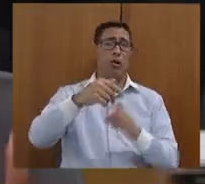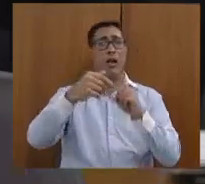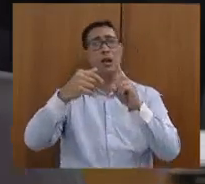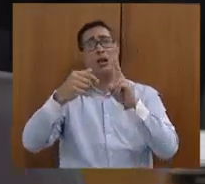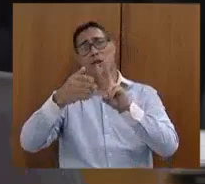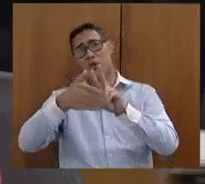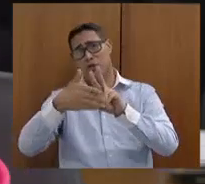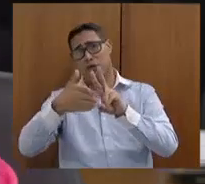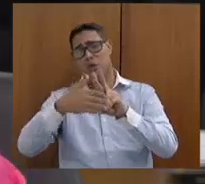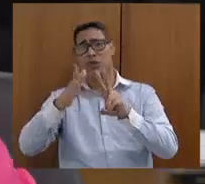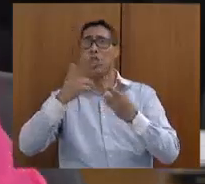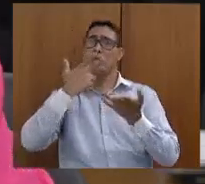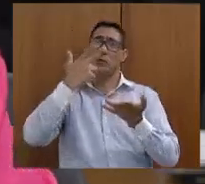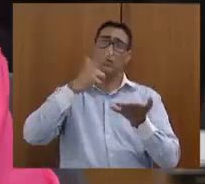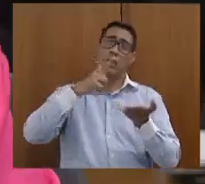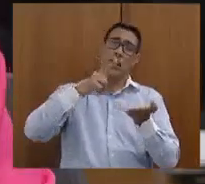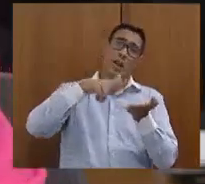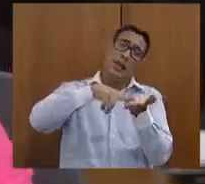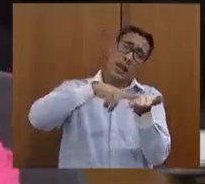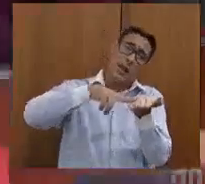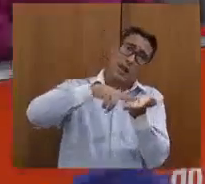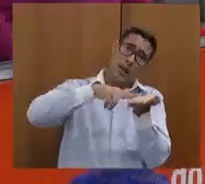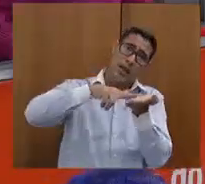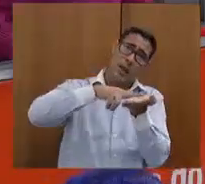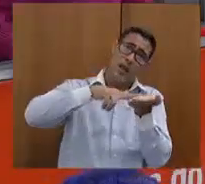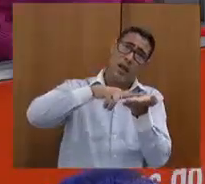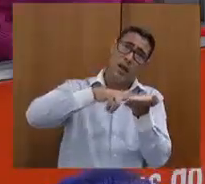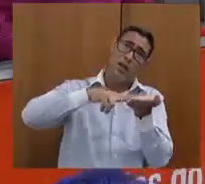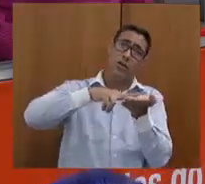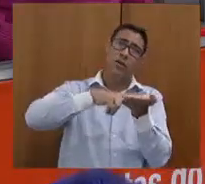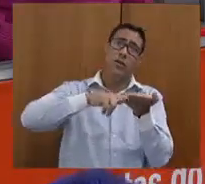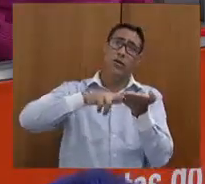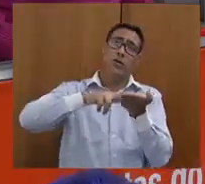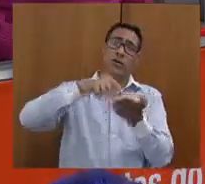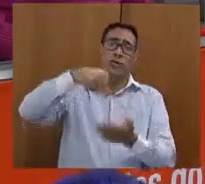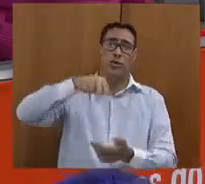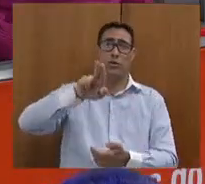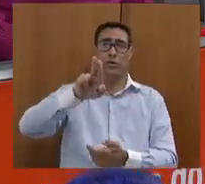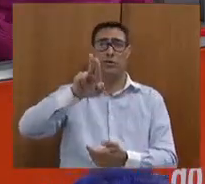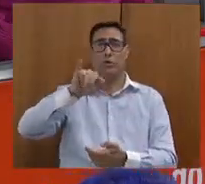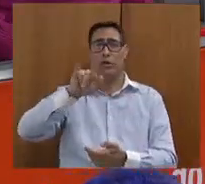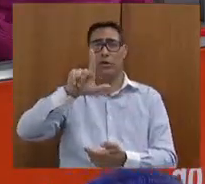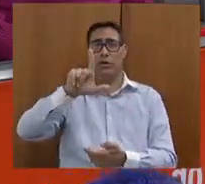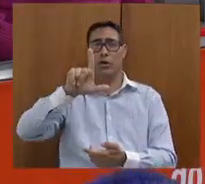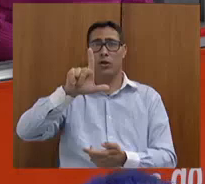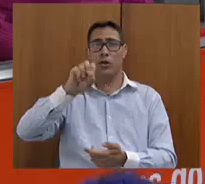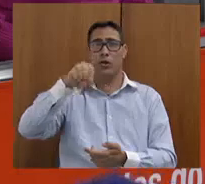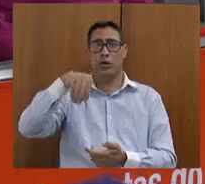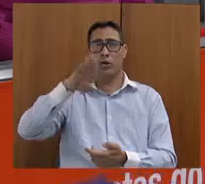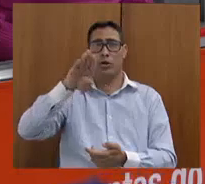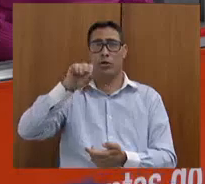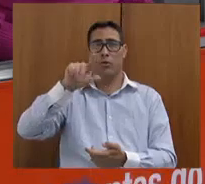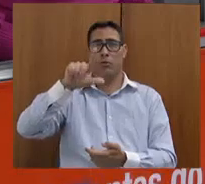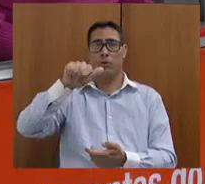ciganos não eu tô falando para os quilombolas aí eu quero avançar